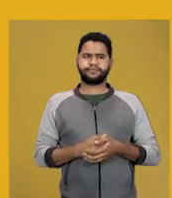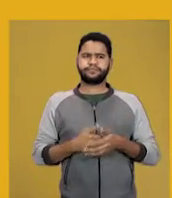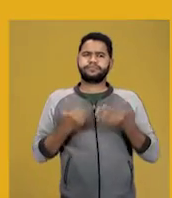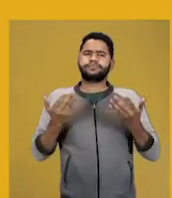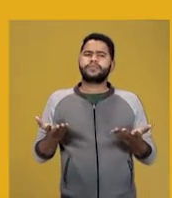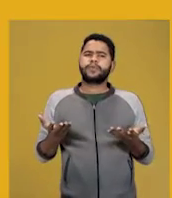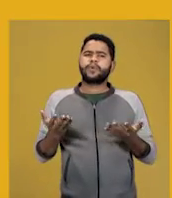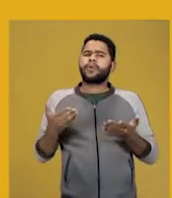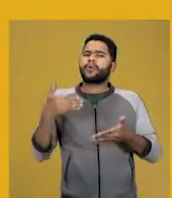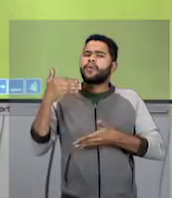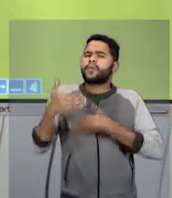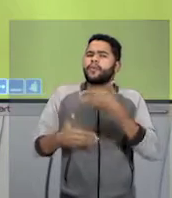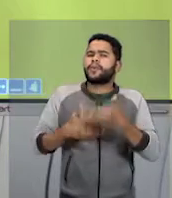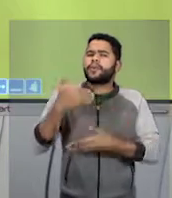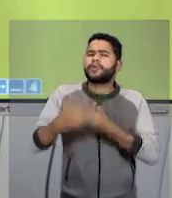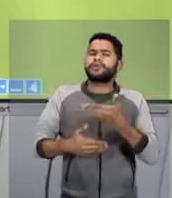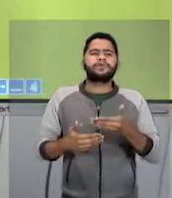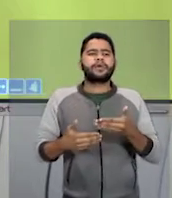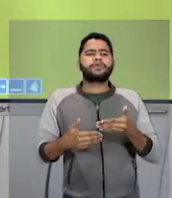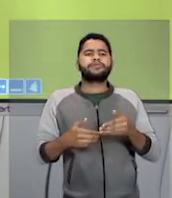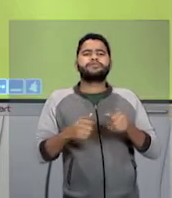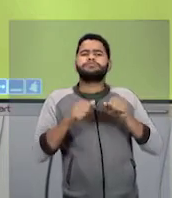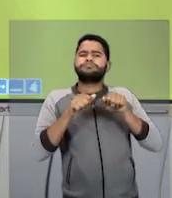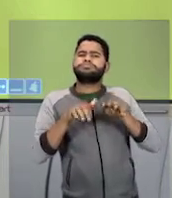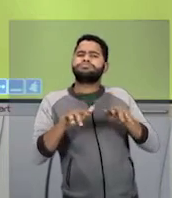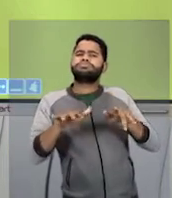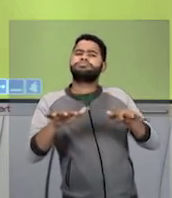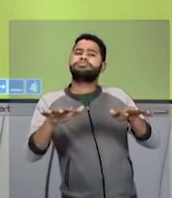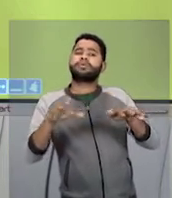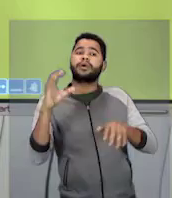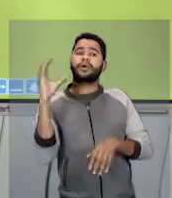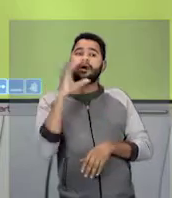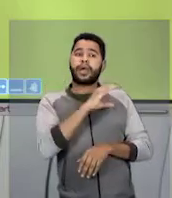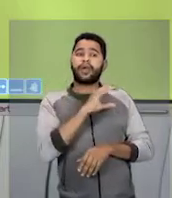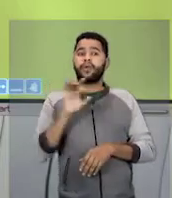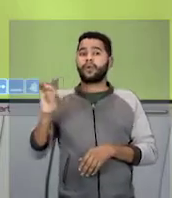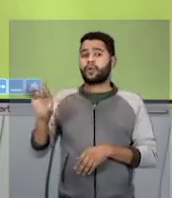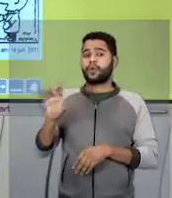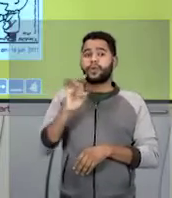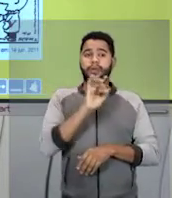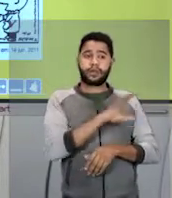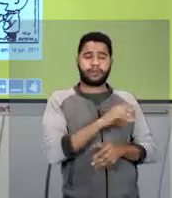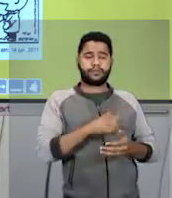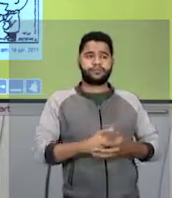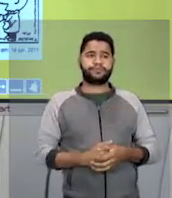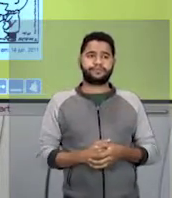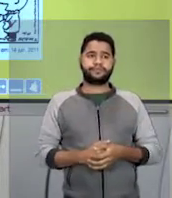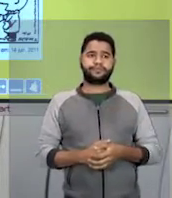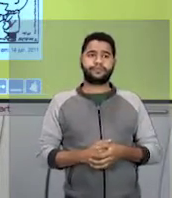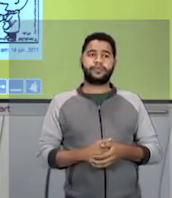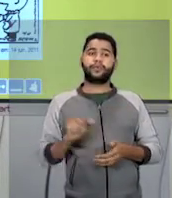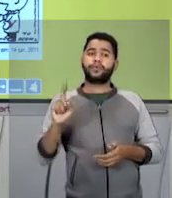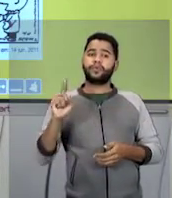os processos de propagação de calor relacionados na fala de cada personagem? Vamos lá. O primeiro cidadão,